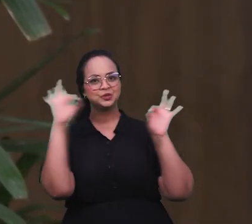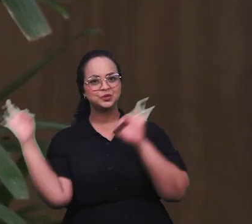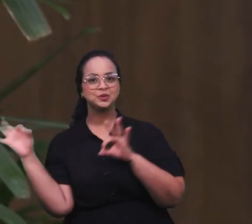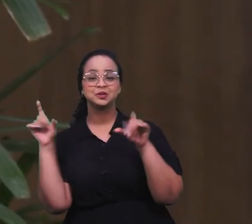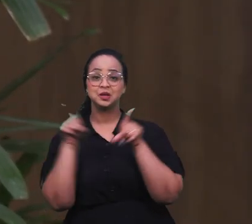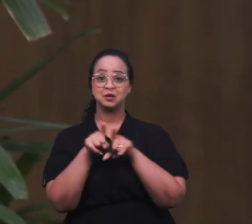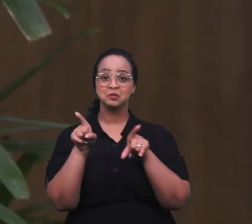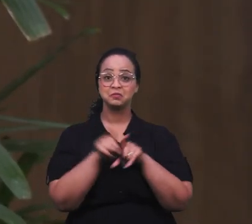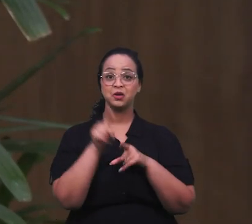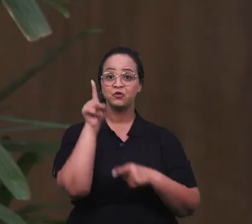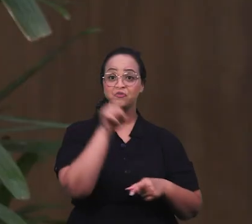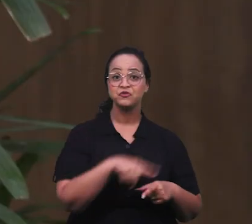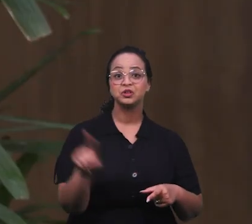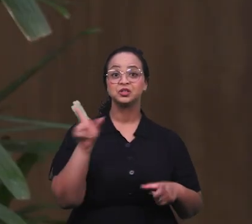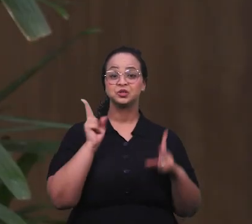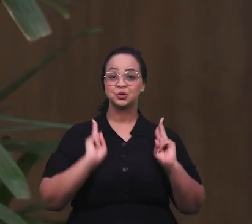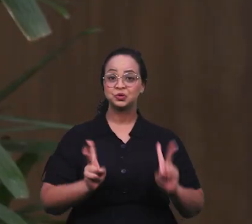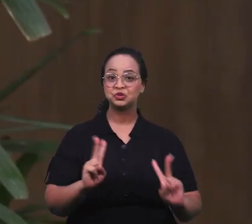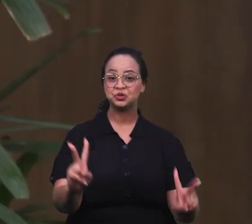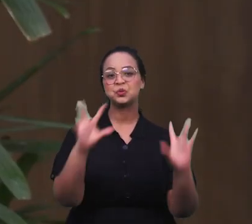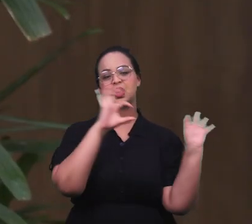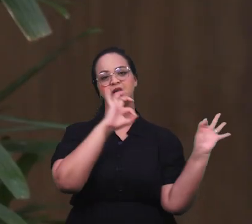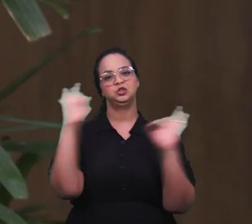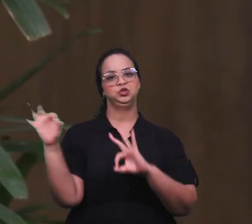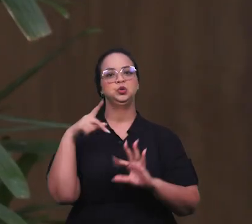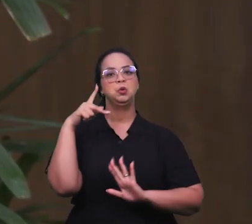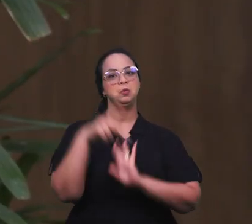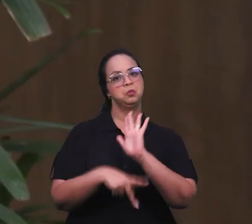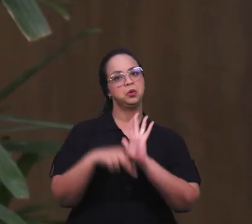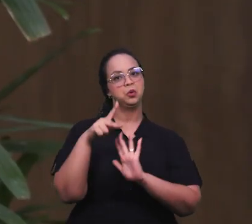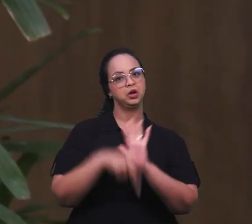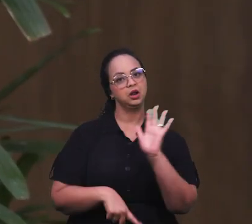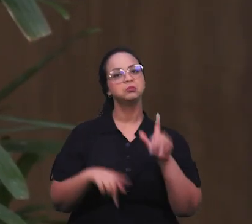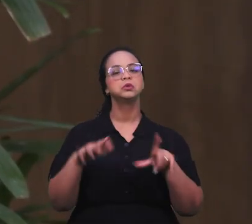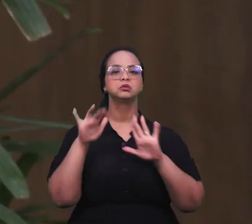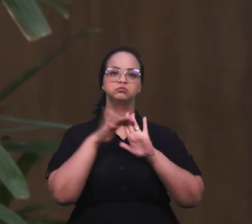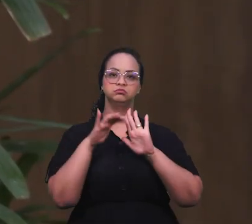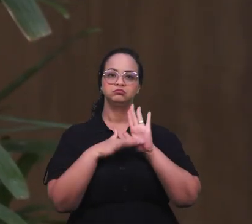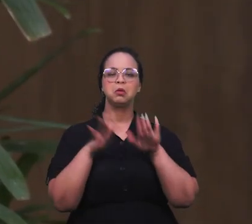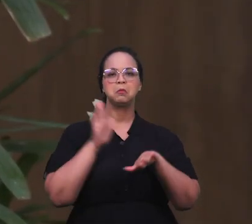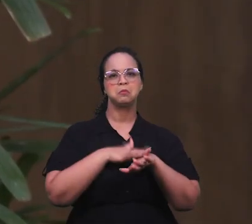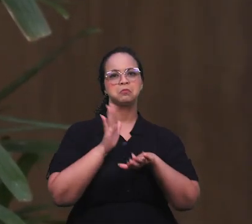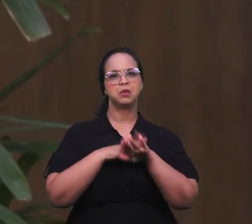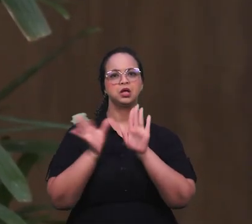Convido vocês a continuarem assistindo o nosso programa e aos demais conteúdos que